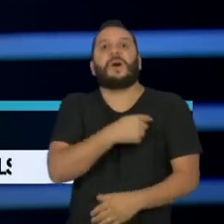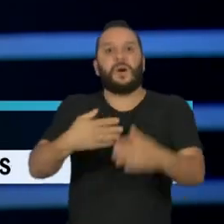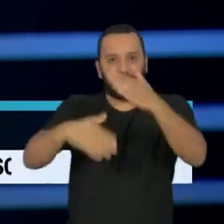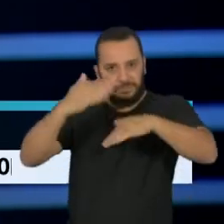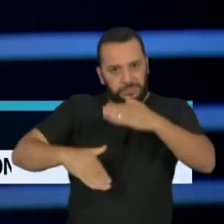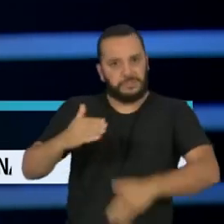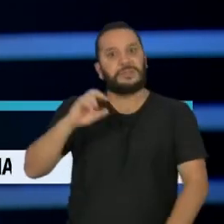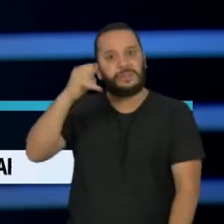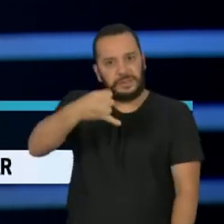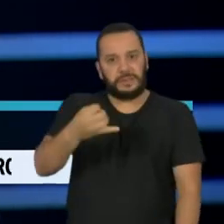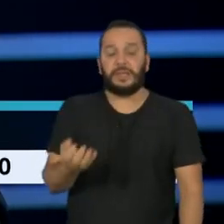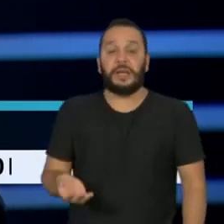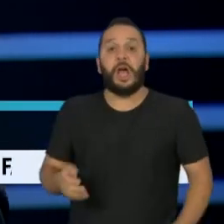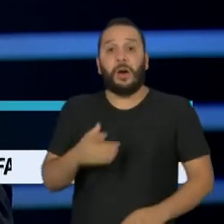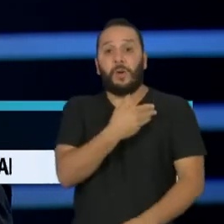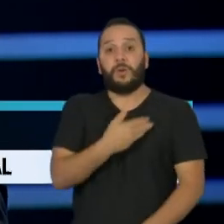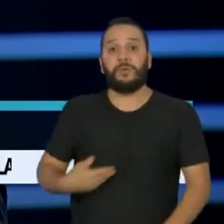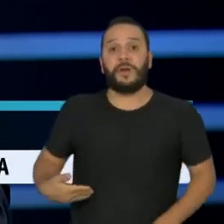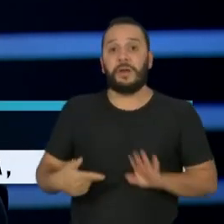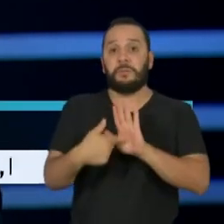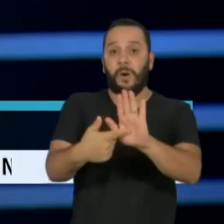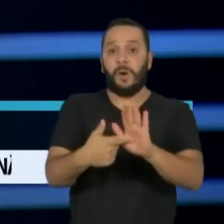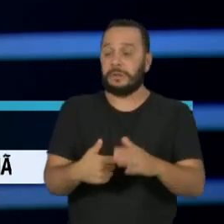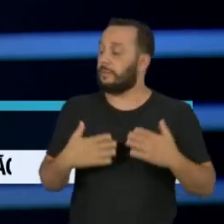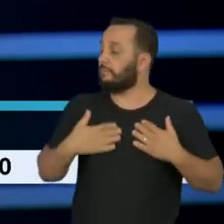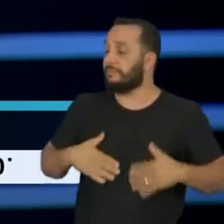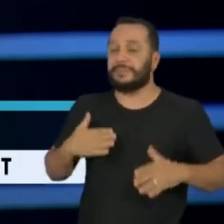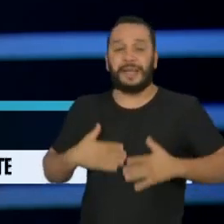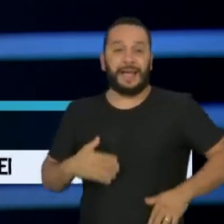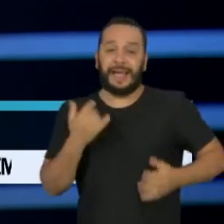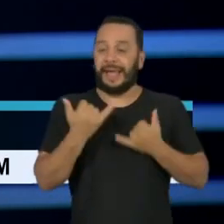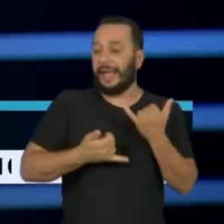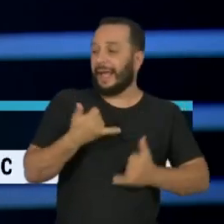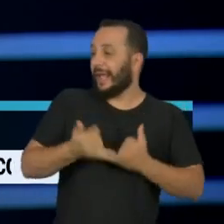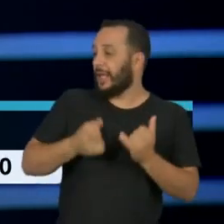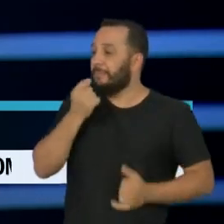tranquilidade que o governo está mostrando é só para discurso, porque, na verdade, a situação é muito grave.